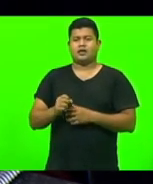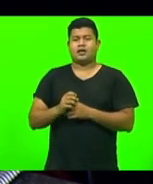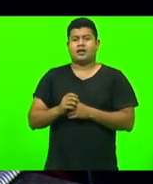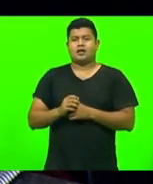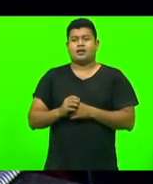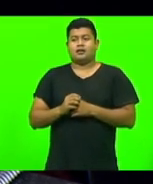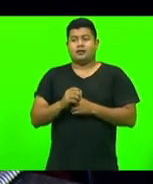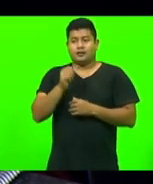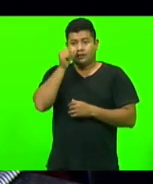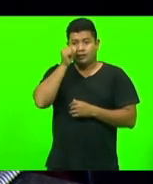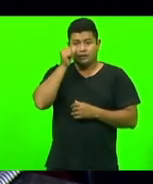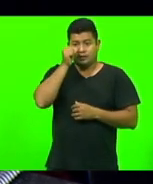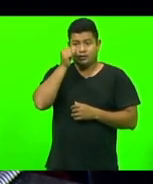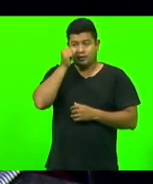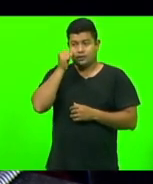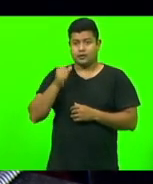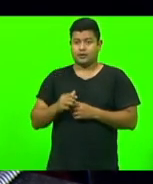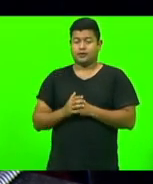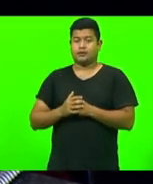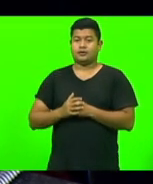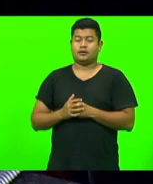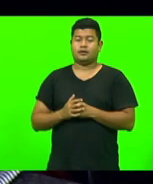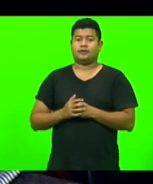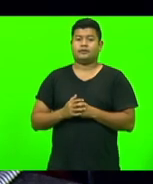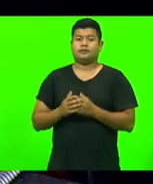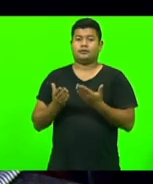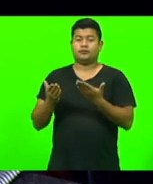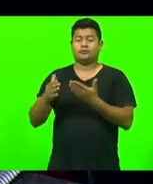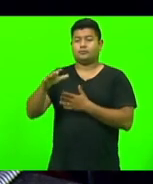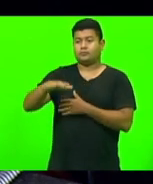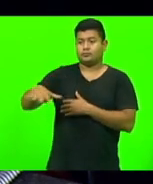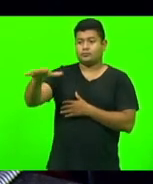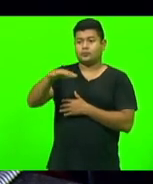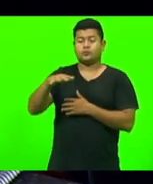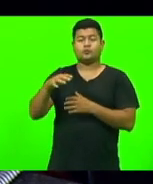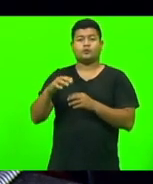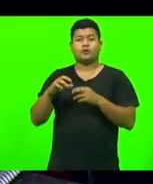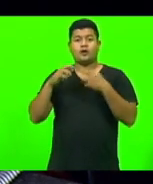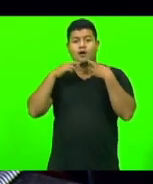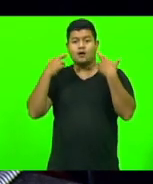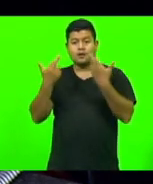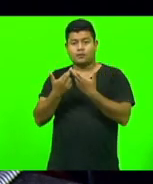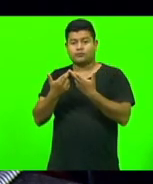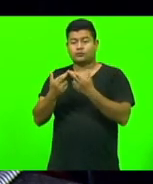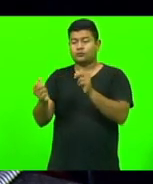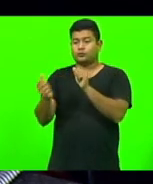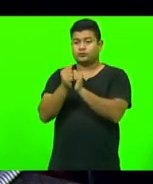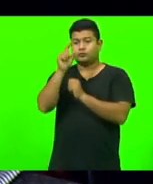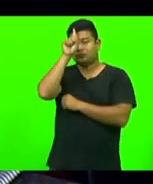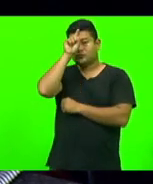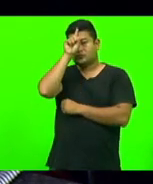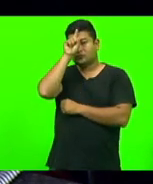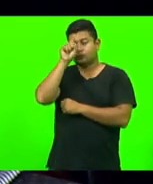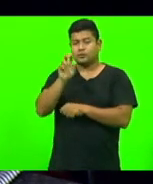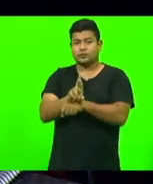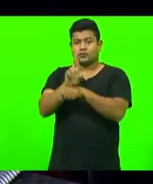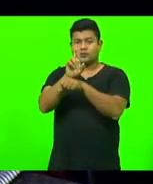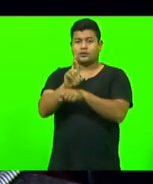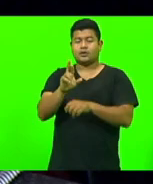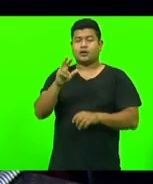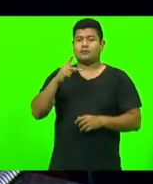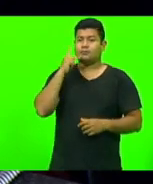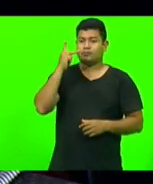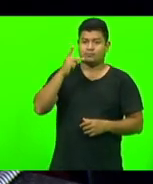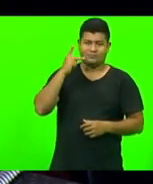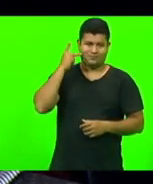Vereadores do Meio Oeste Catarinense, junto com os hospitais, com representantes de prefeitos,